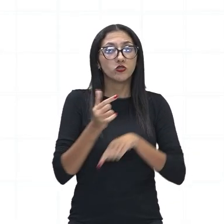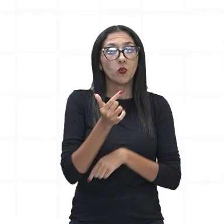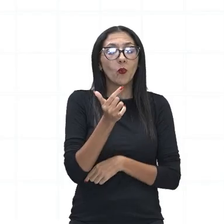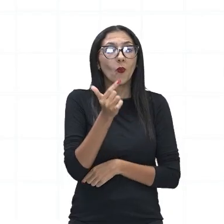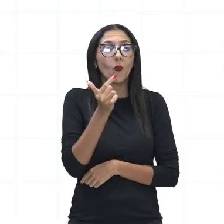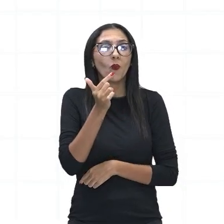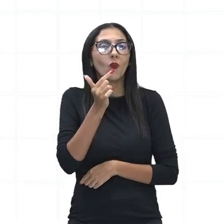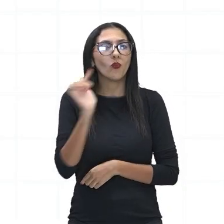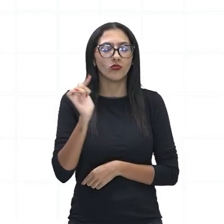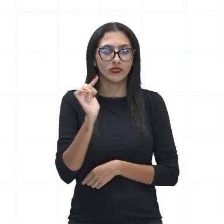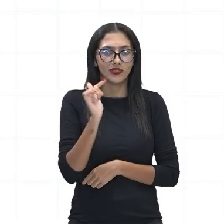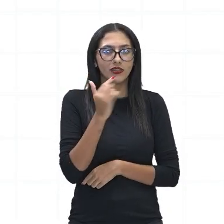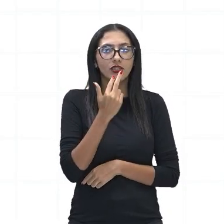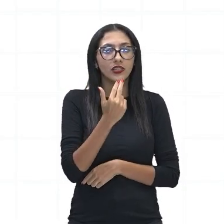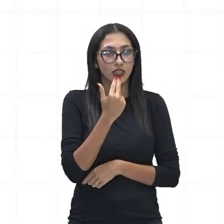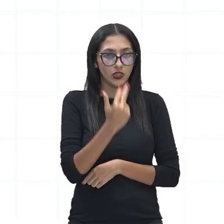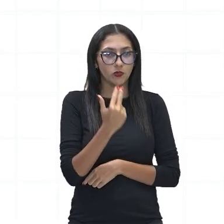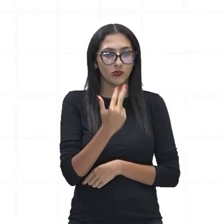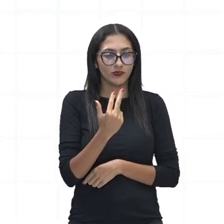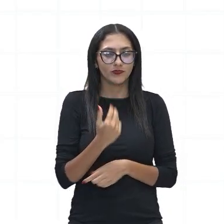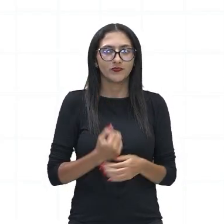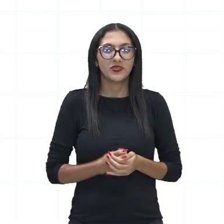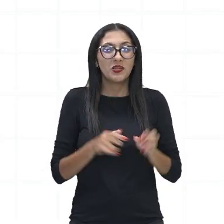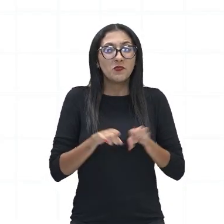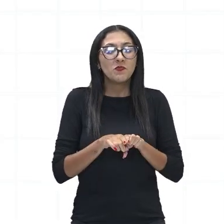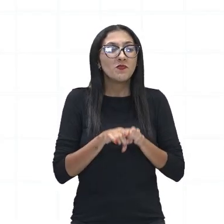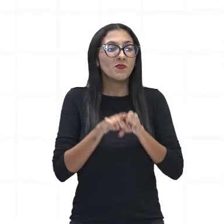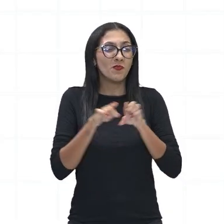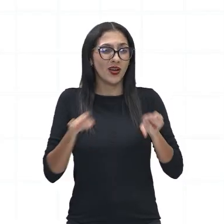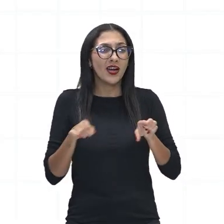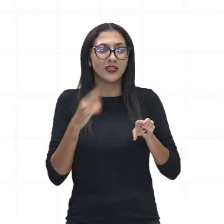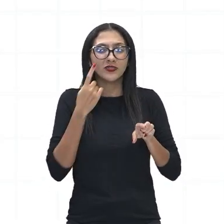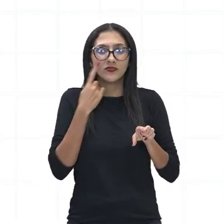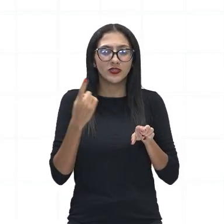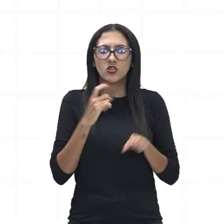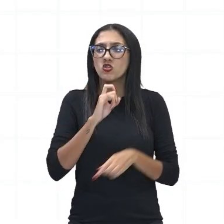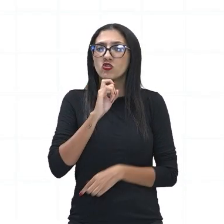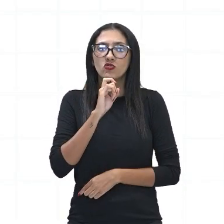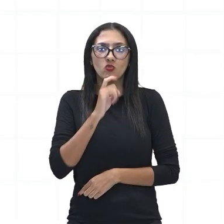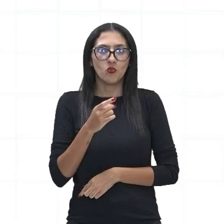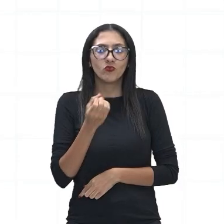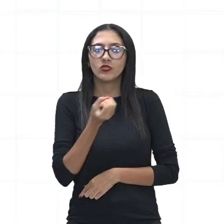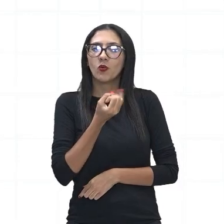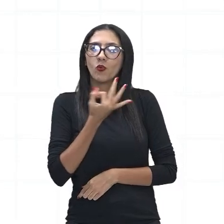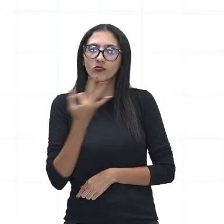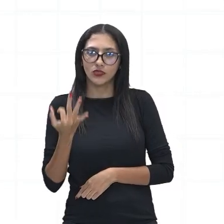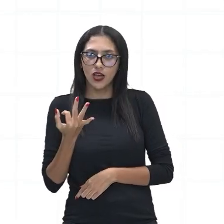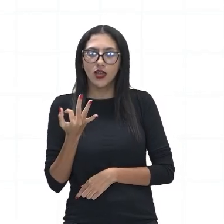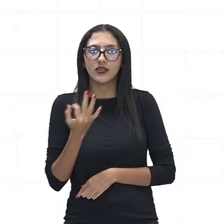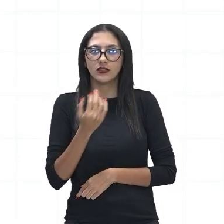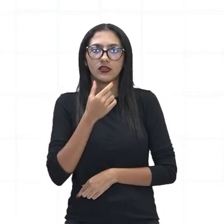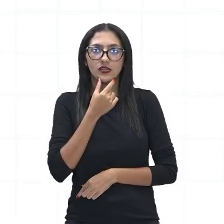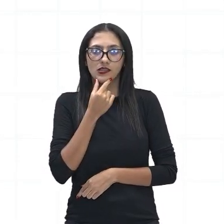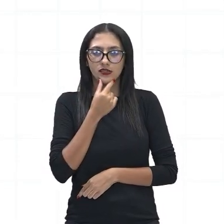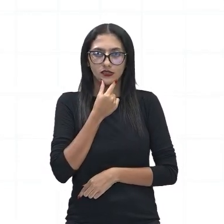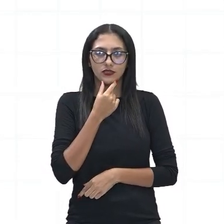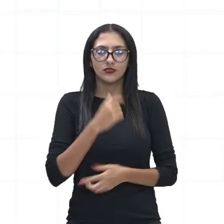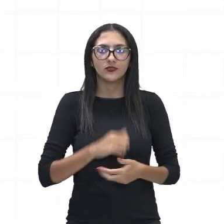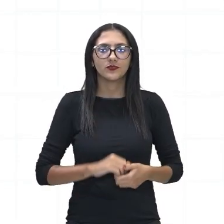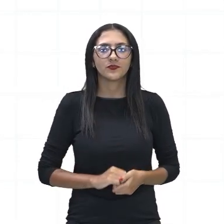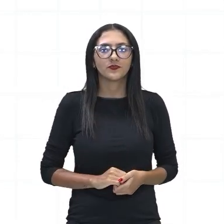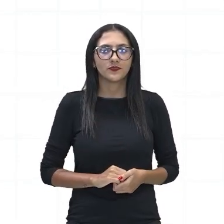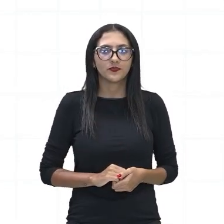mas, olha o mais ali, mas porém, contudo, entretanto, incontáveis em inglês, ok? Então,